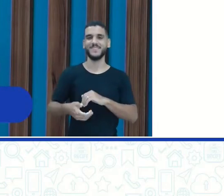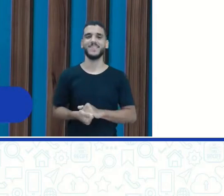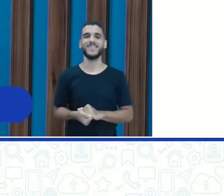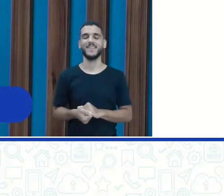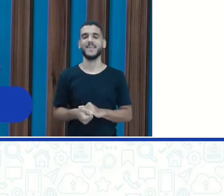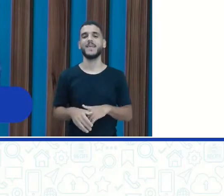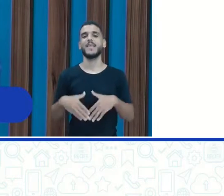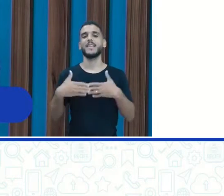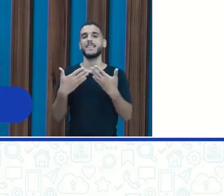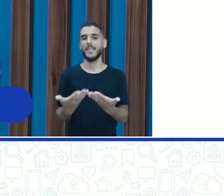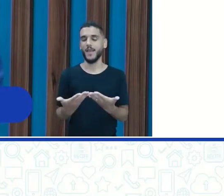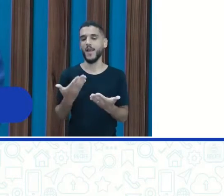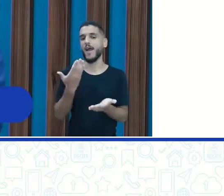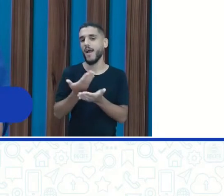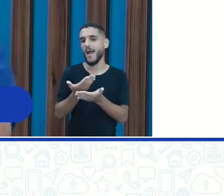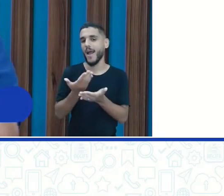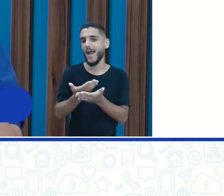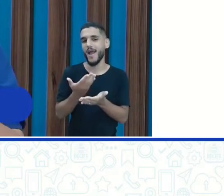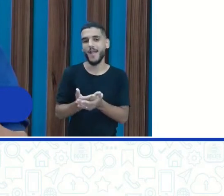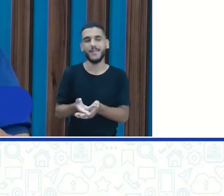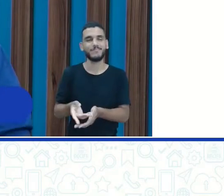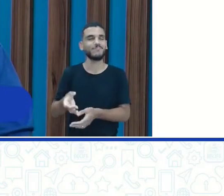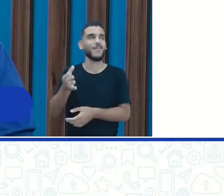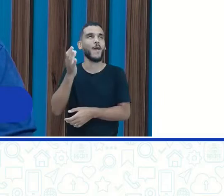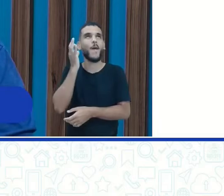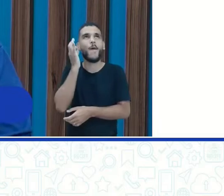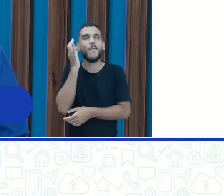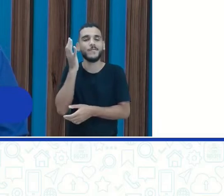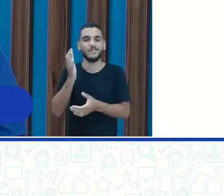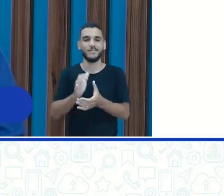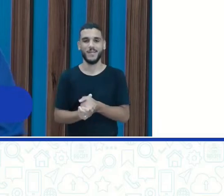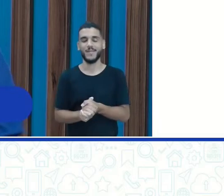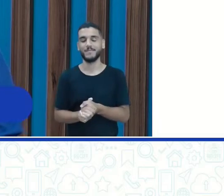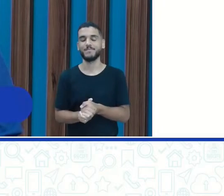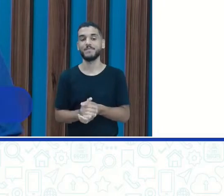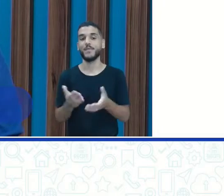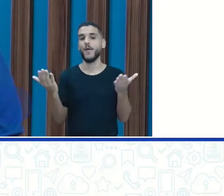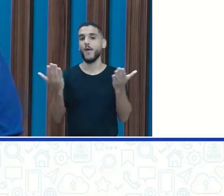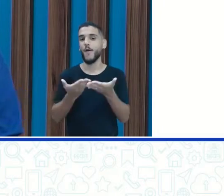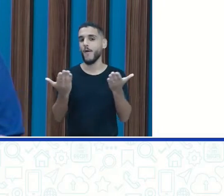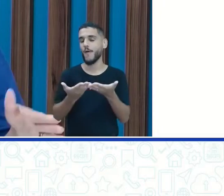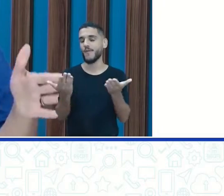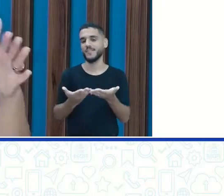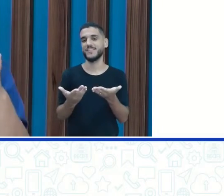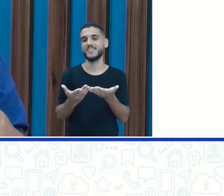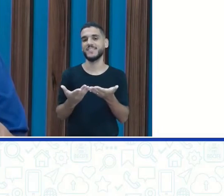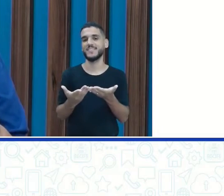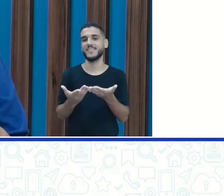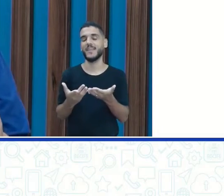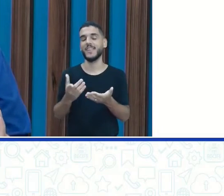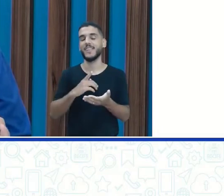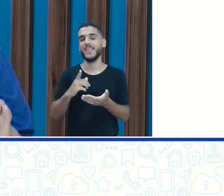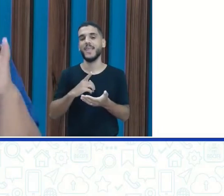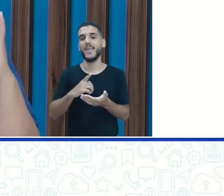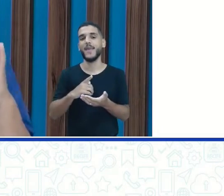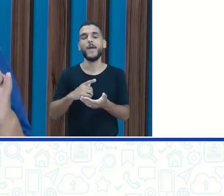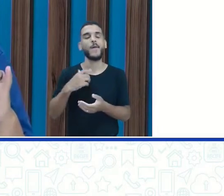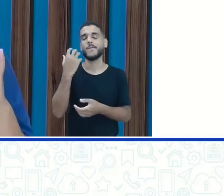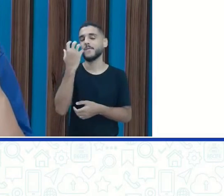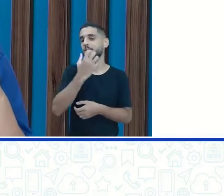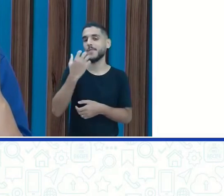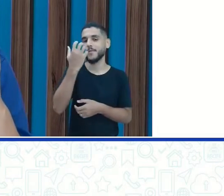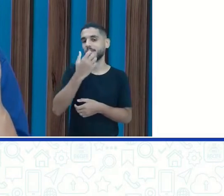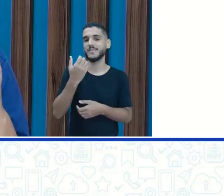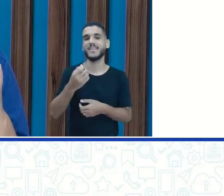Então, vamos lá, que a aula tá uma delícia. E hoje, inclusive, a gente tá, não é? As notas musicais